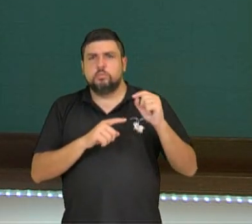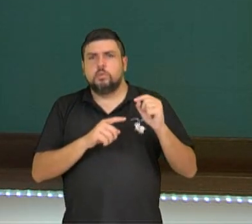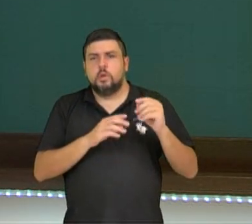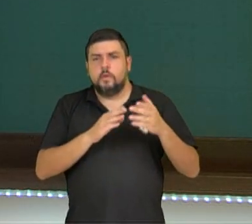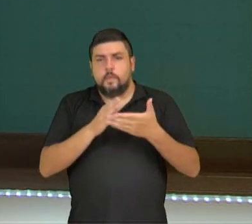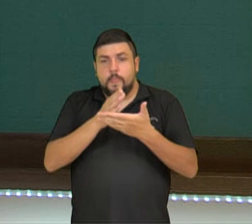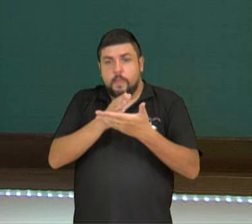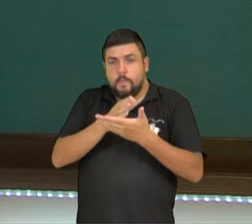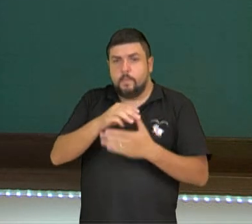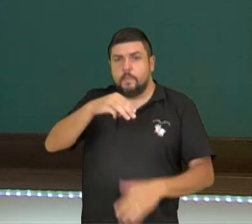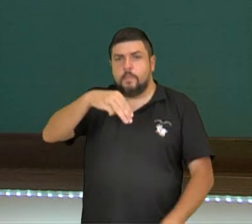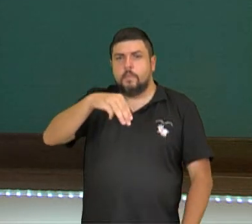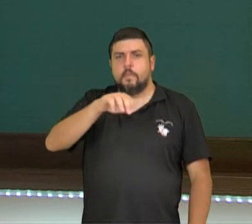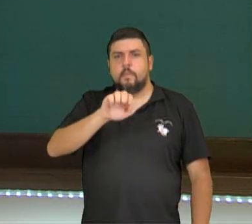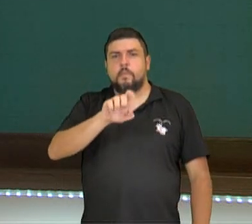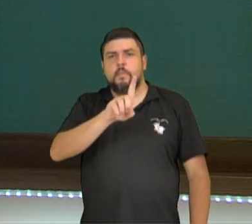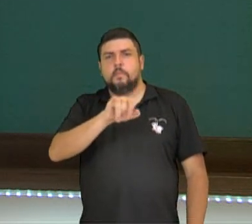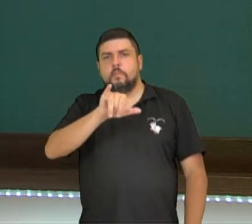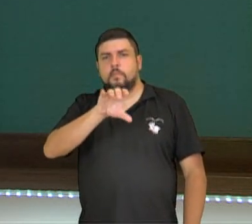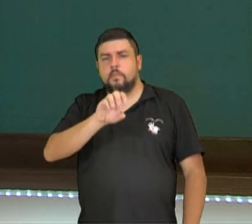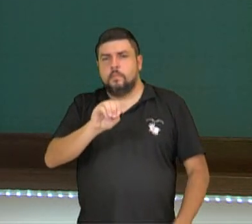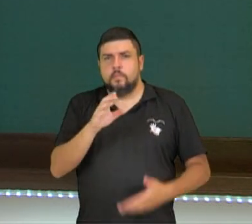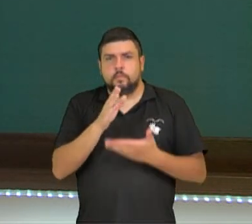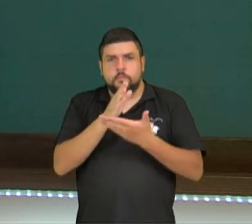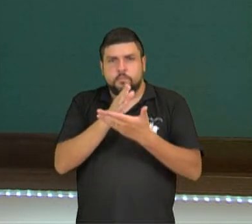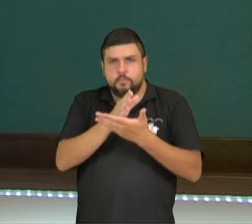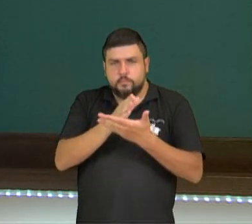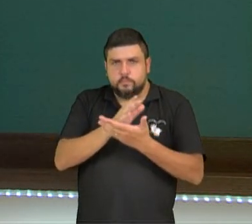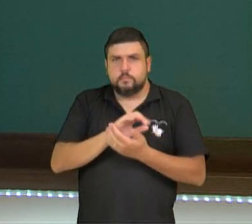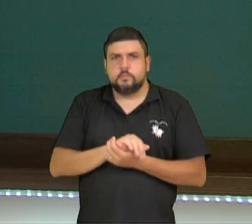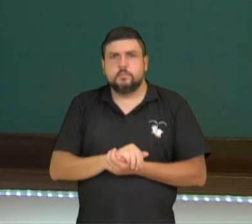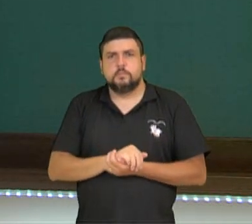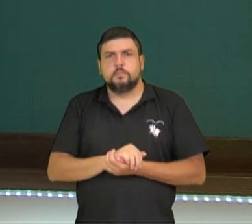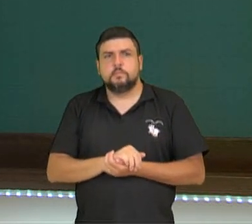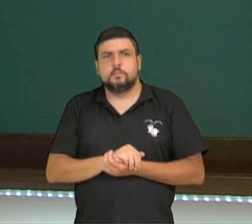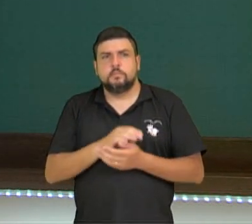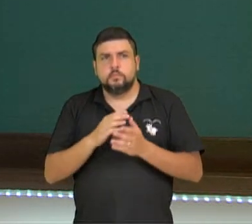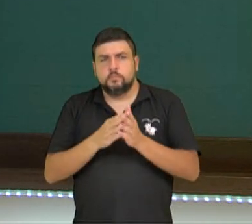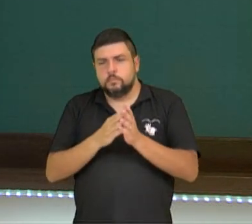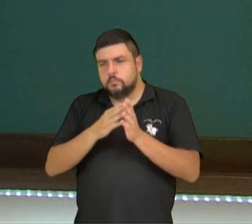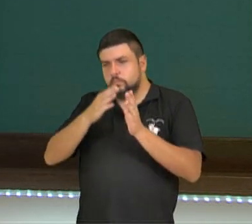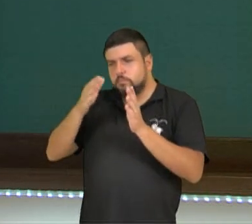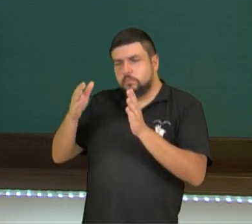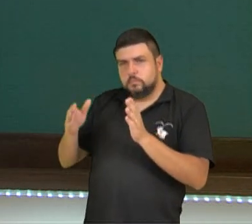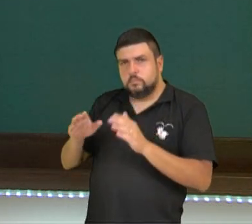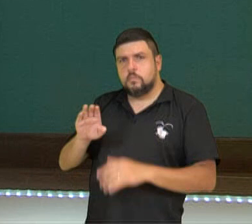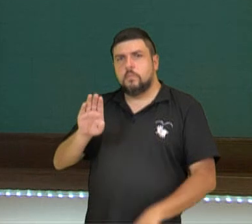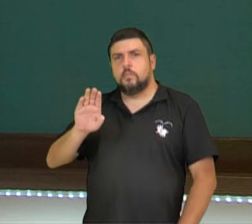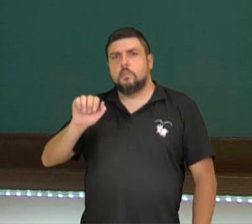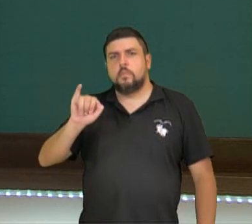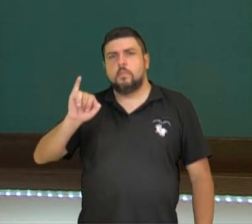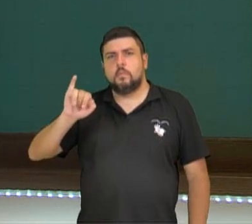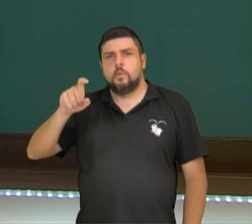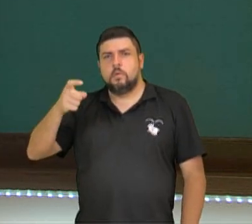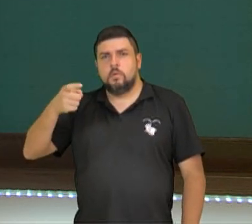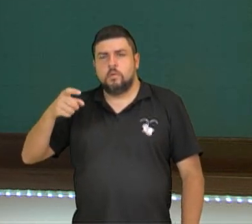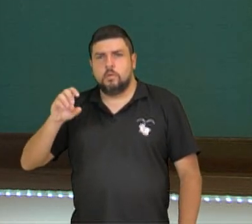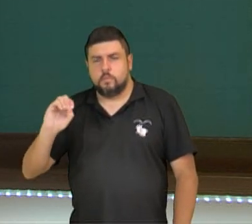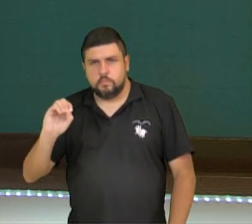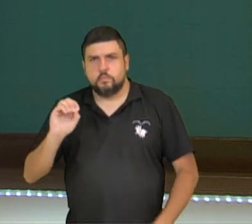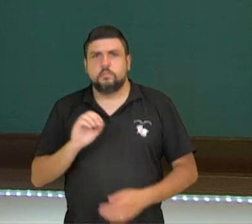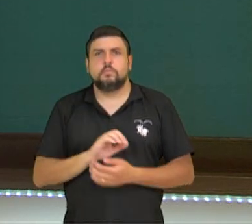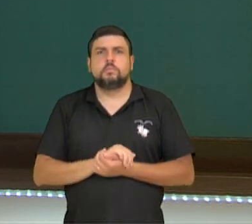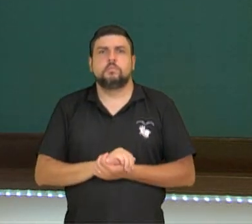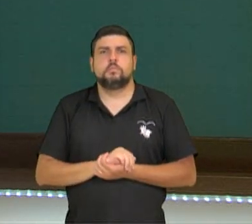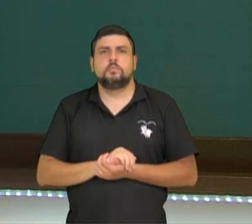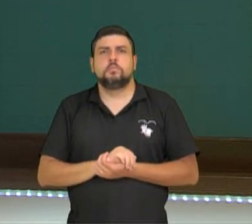Médio Iguaçu, ali na porção central, né, da bacia hidrográfica, e o Baixo Iguaçu, que envolve lá toda a